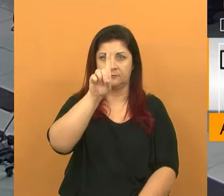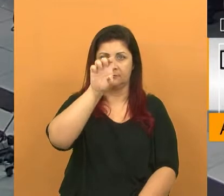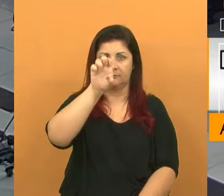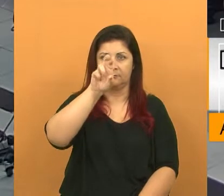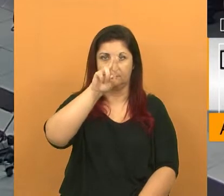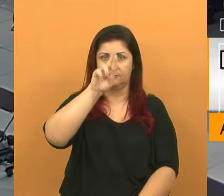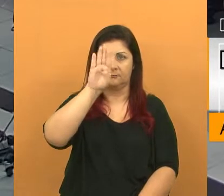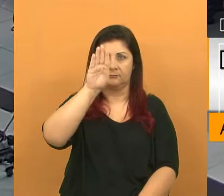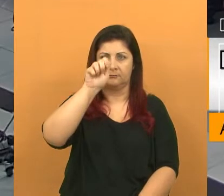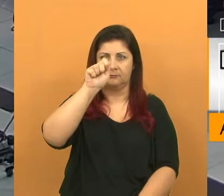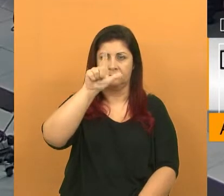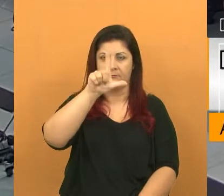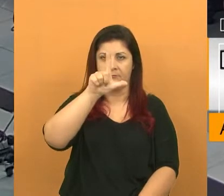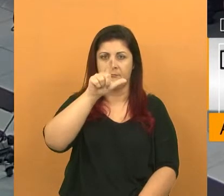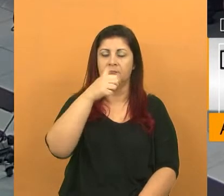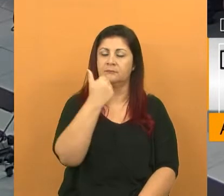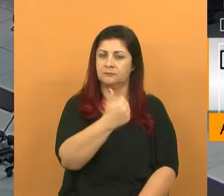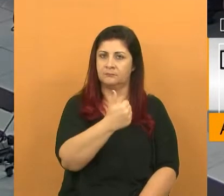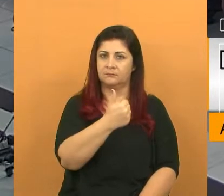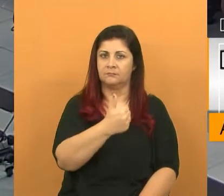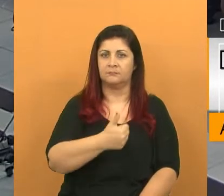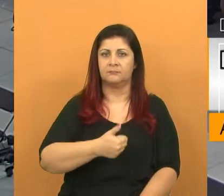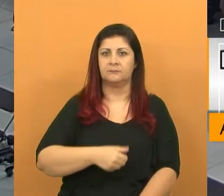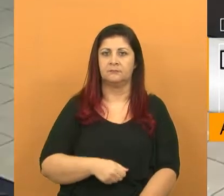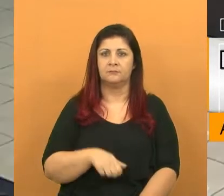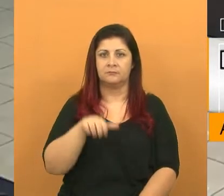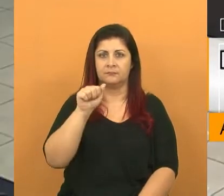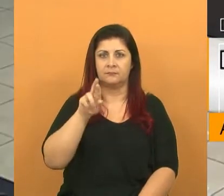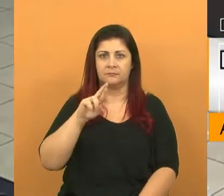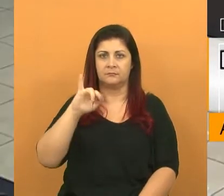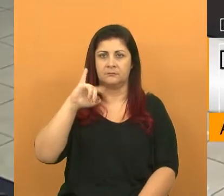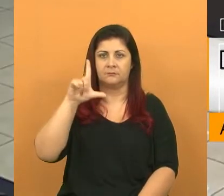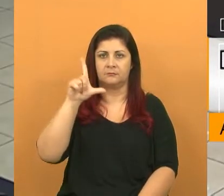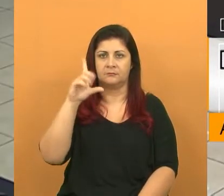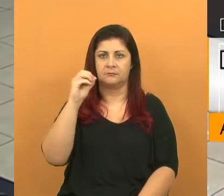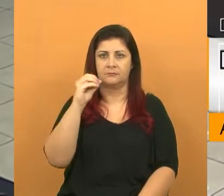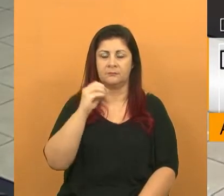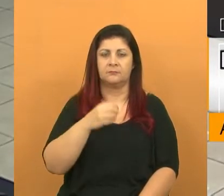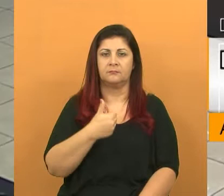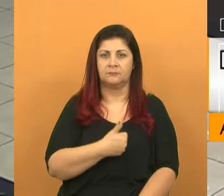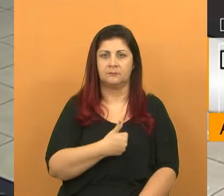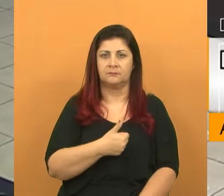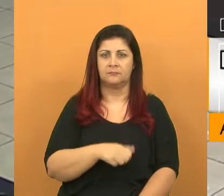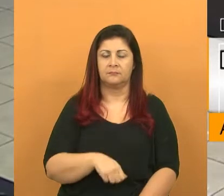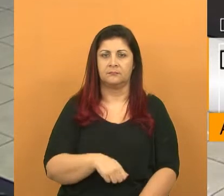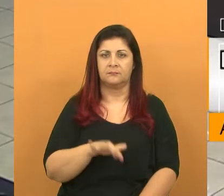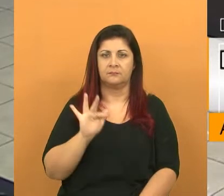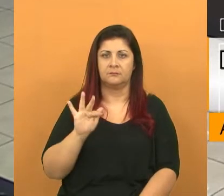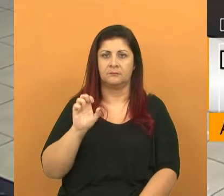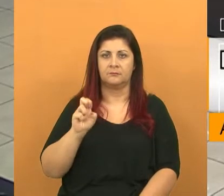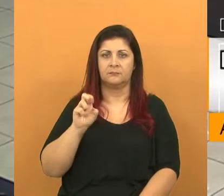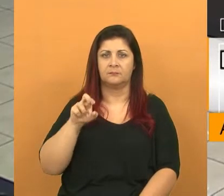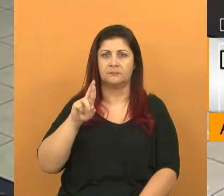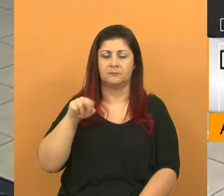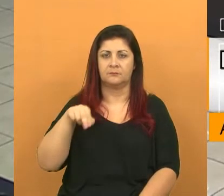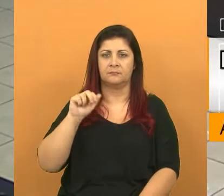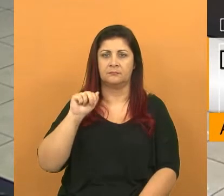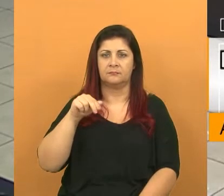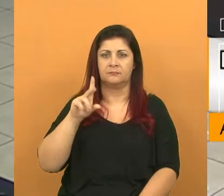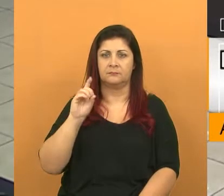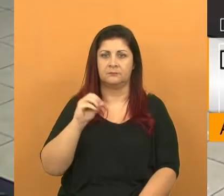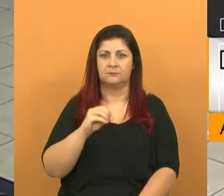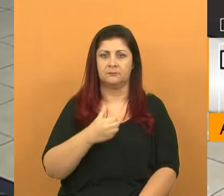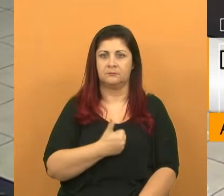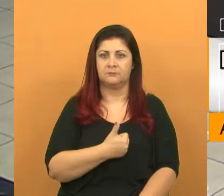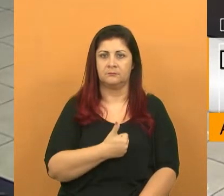favorável como vota vereador arildo batista favorável como vota o vereador fernando da ótica original favorável